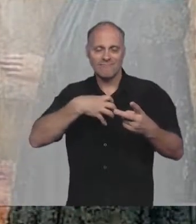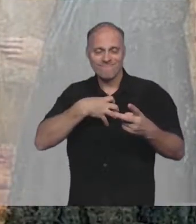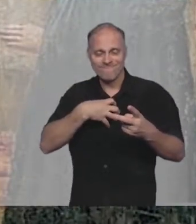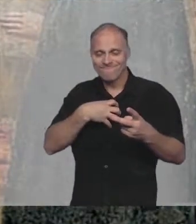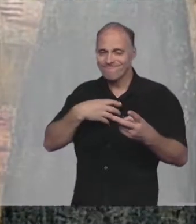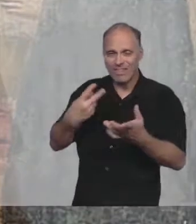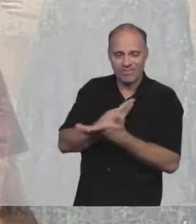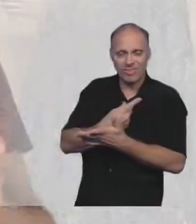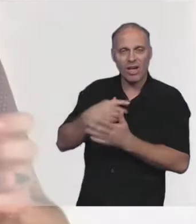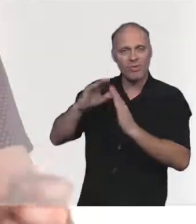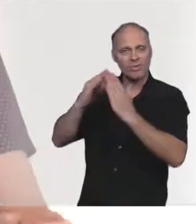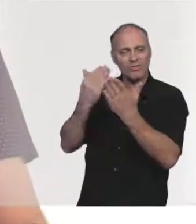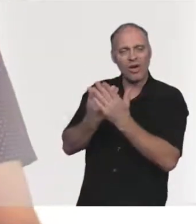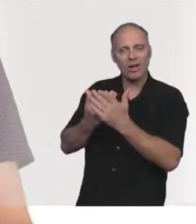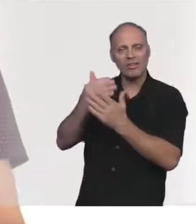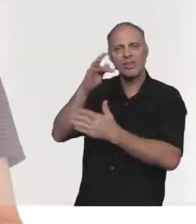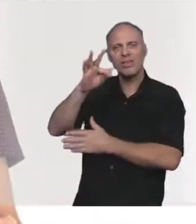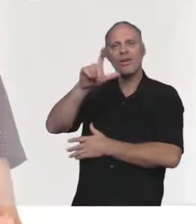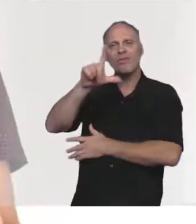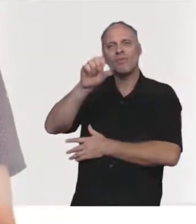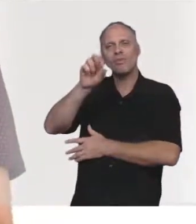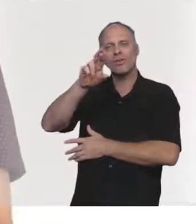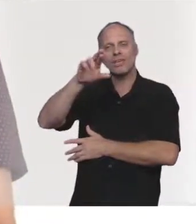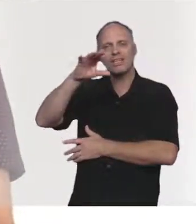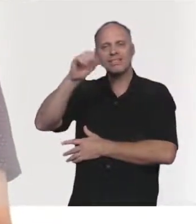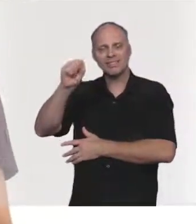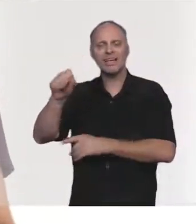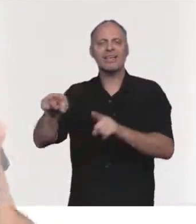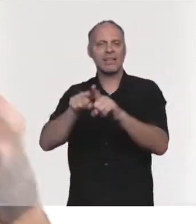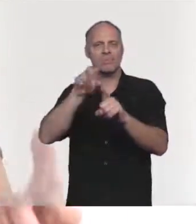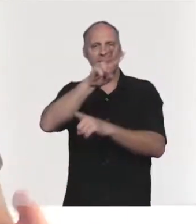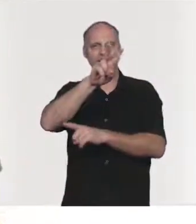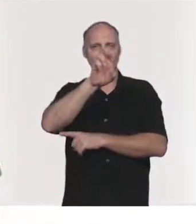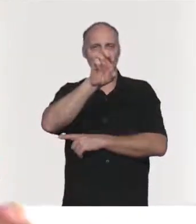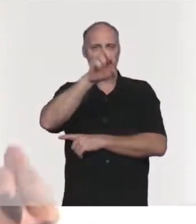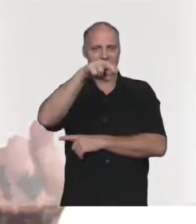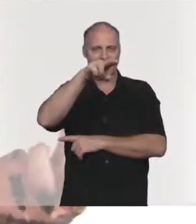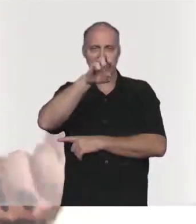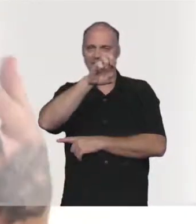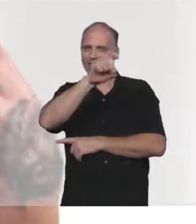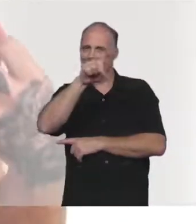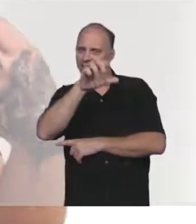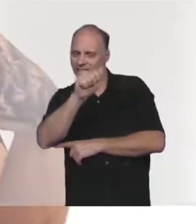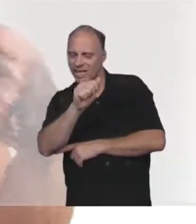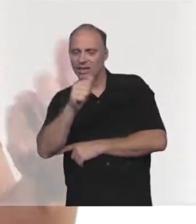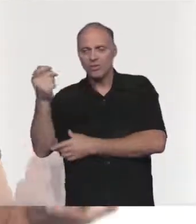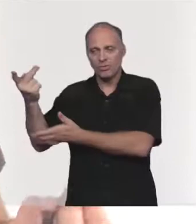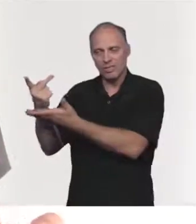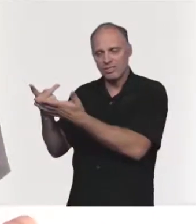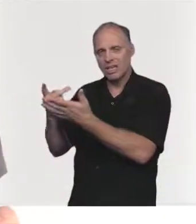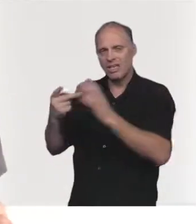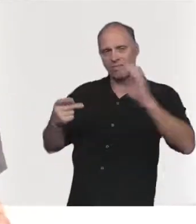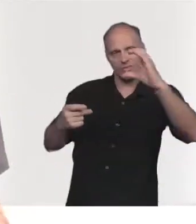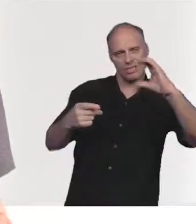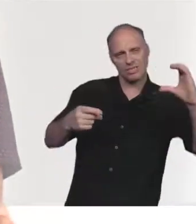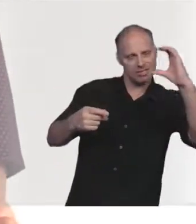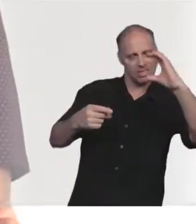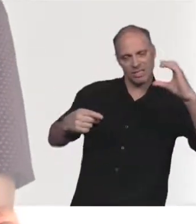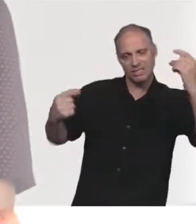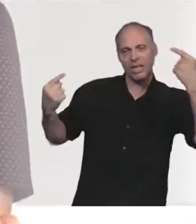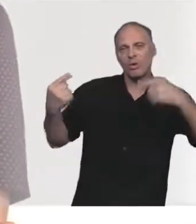essa tensão que aconteceu entre a escola de Florença e Veneza, né, que era o desenho e as ciências